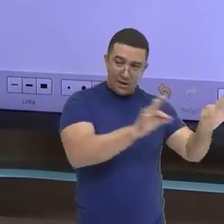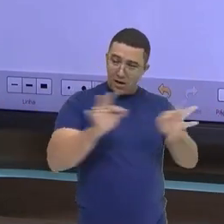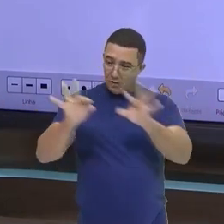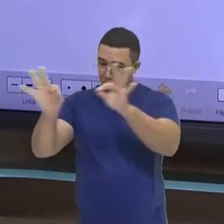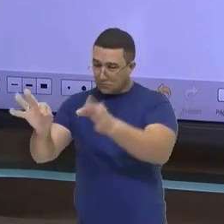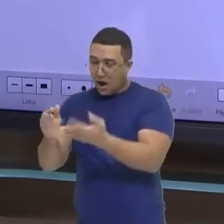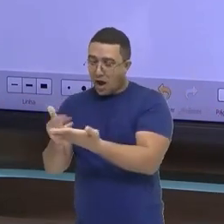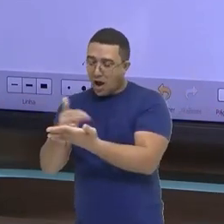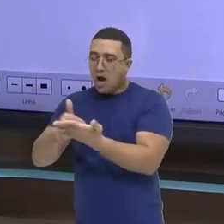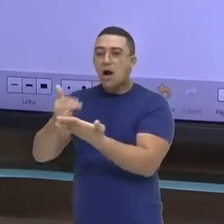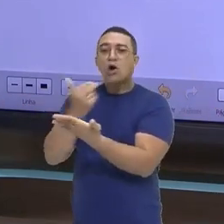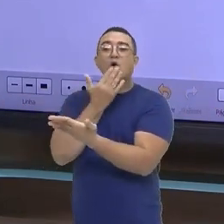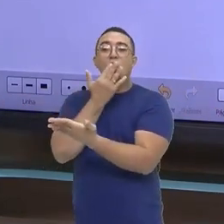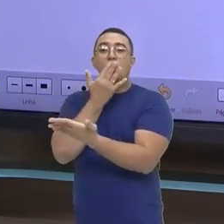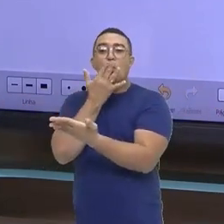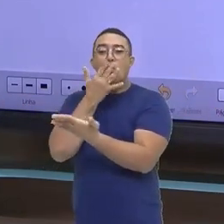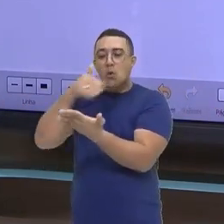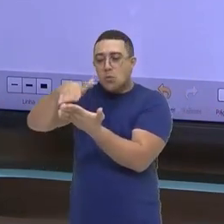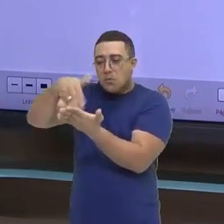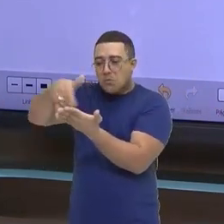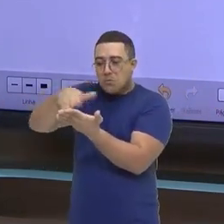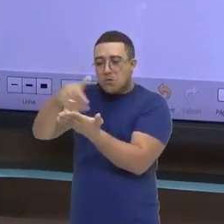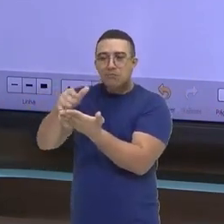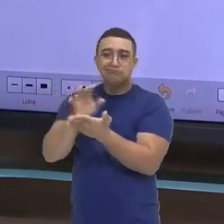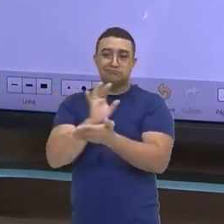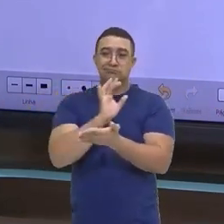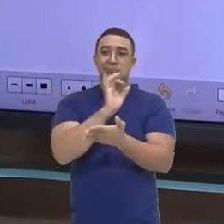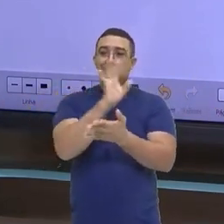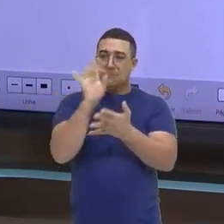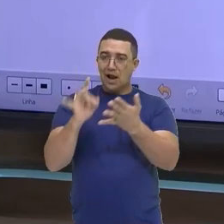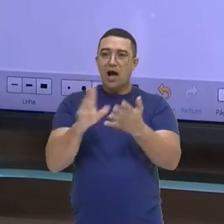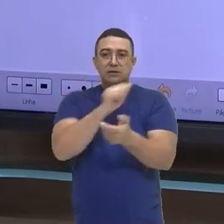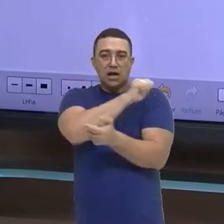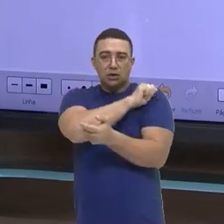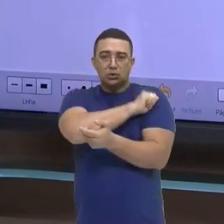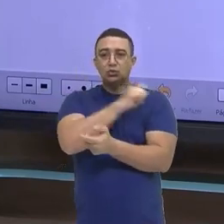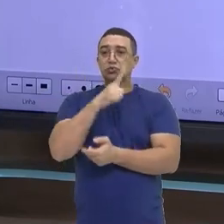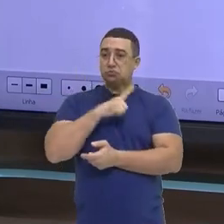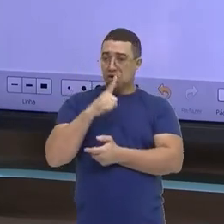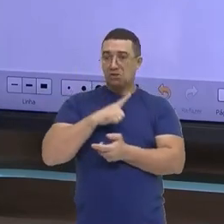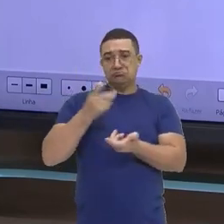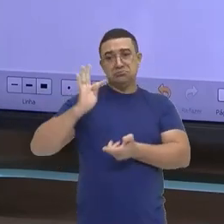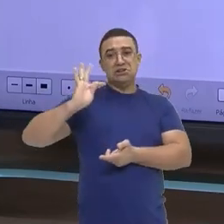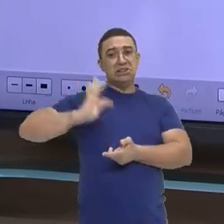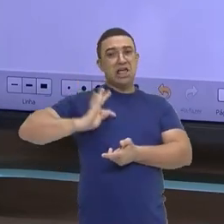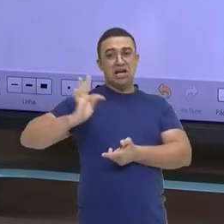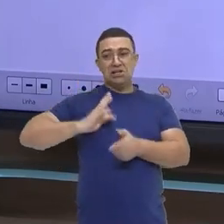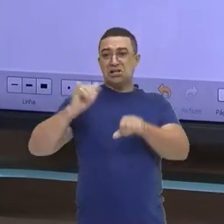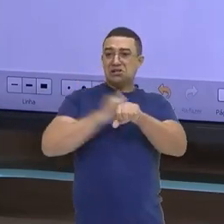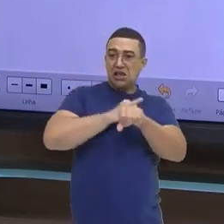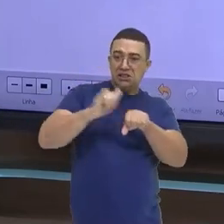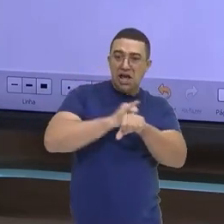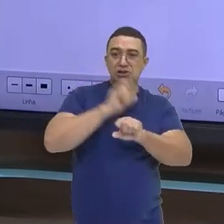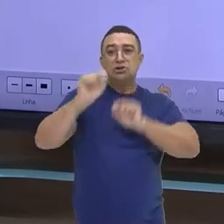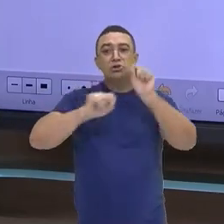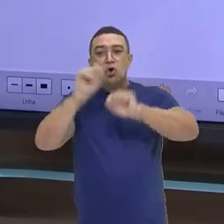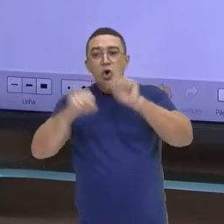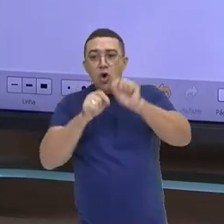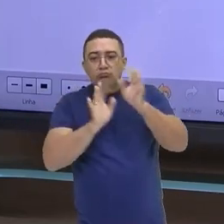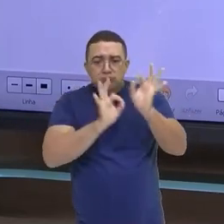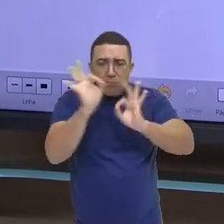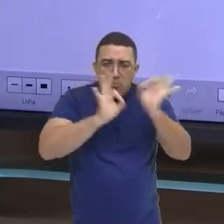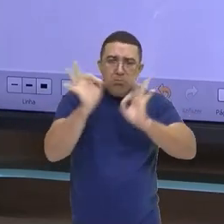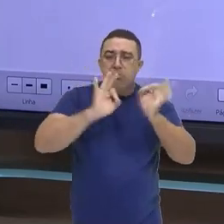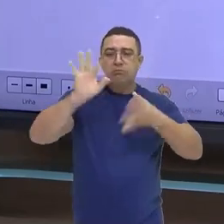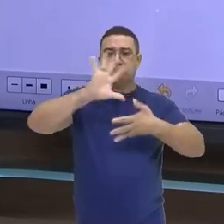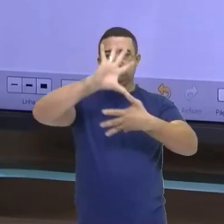Então, cada um de vocês vai ter uma técnica para confeccionar um mapa, né? Então, isso a gente tem dentro